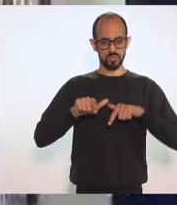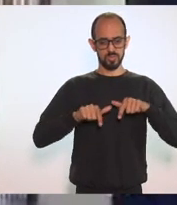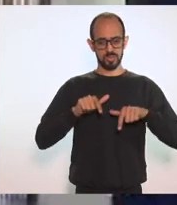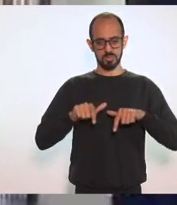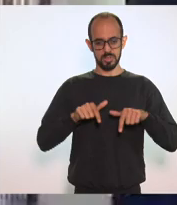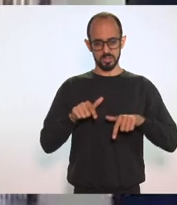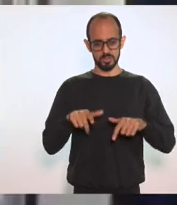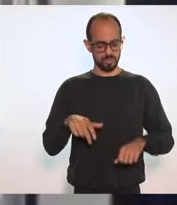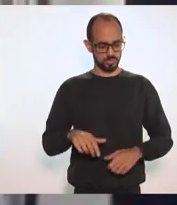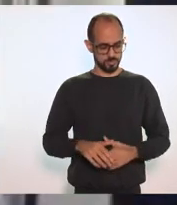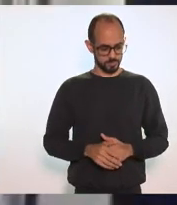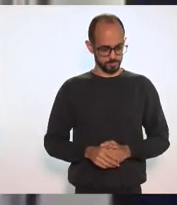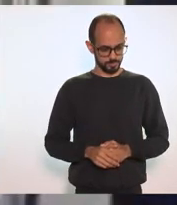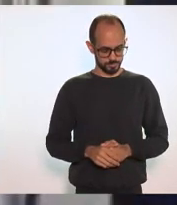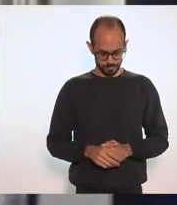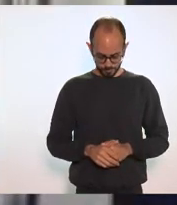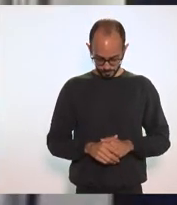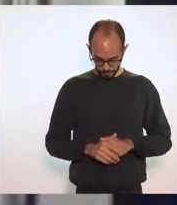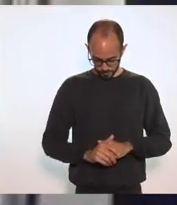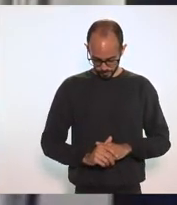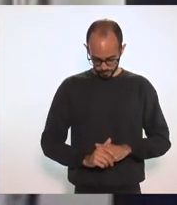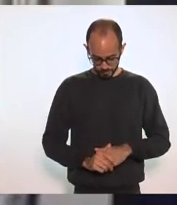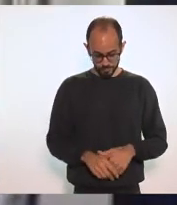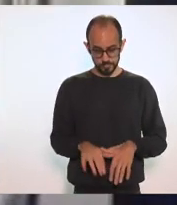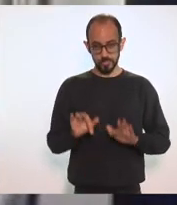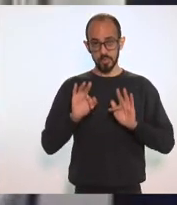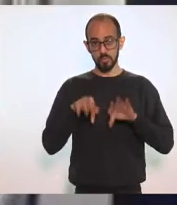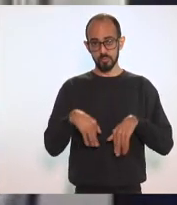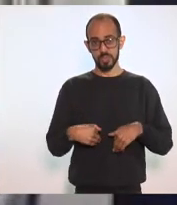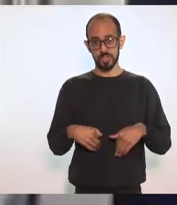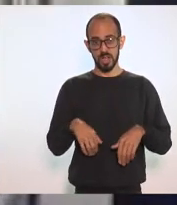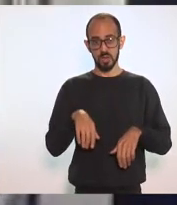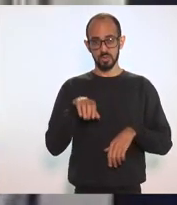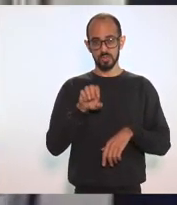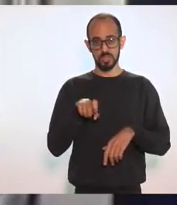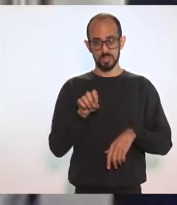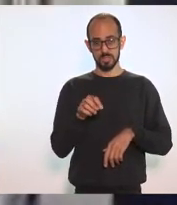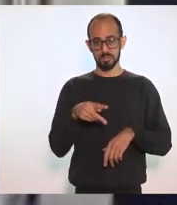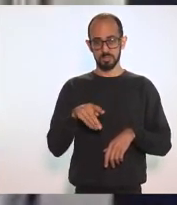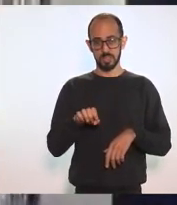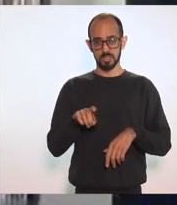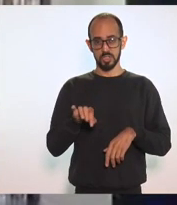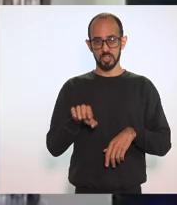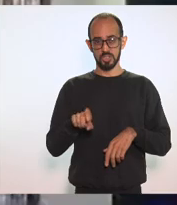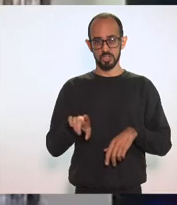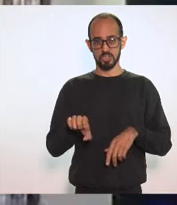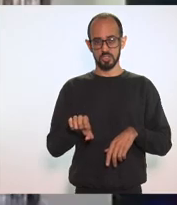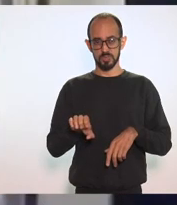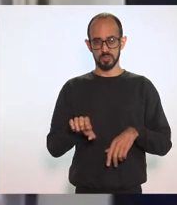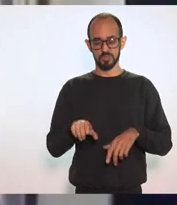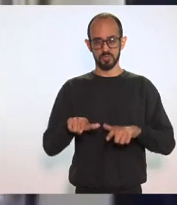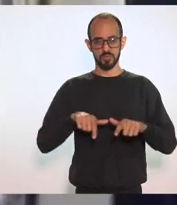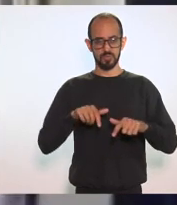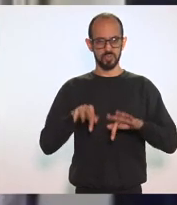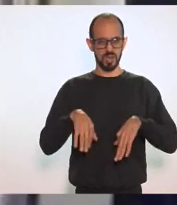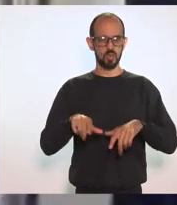trabalhos de final de expediente da sessão de hoje.